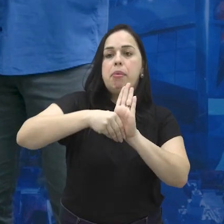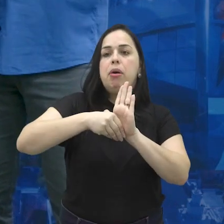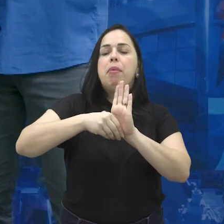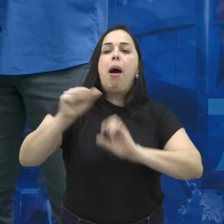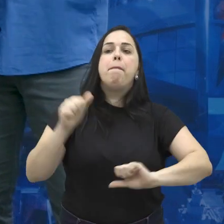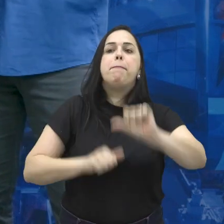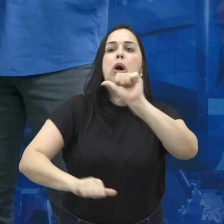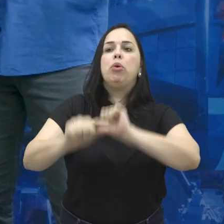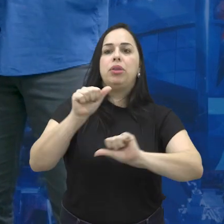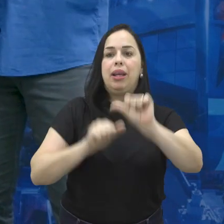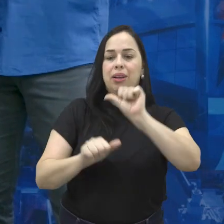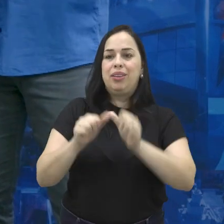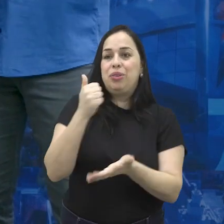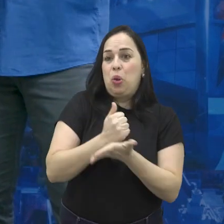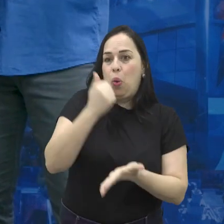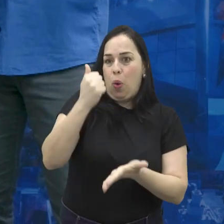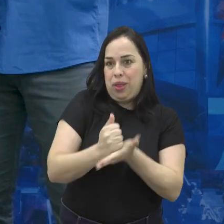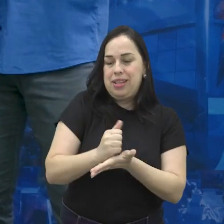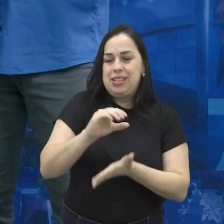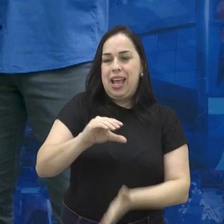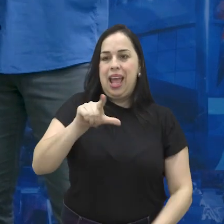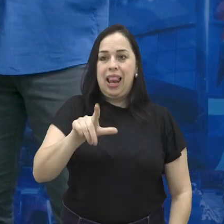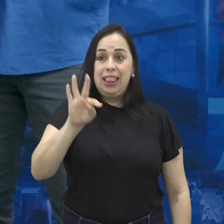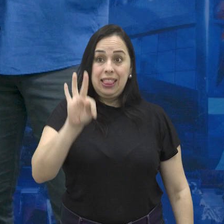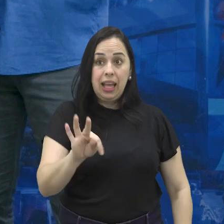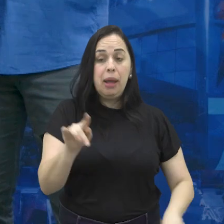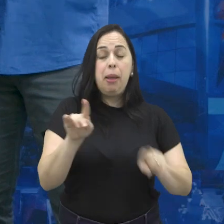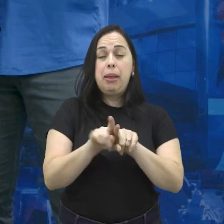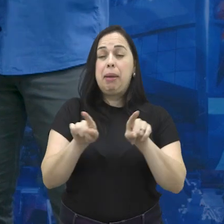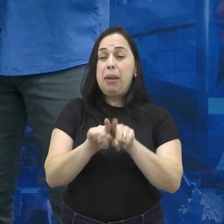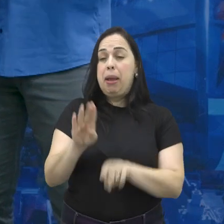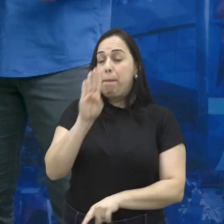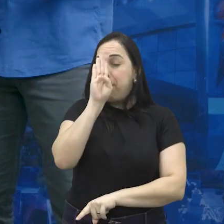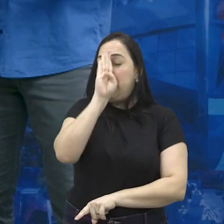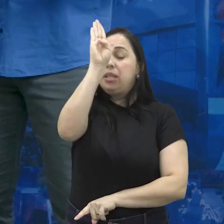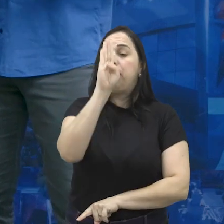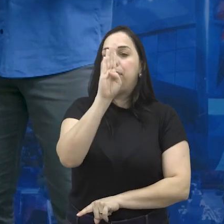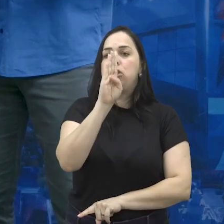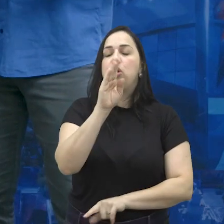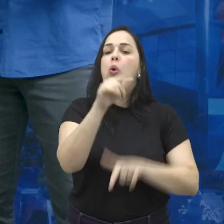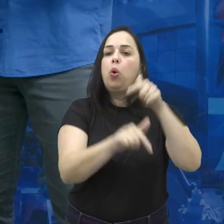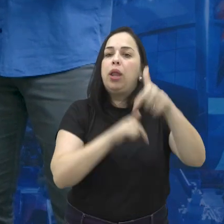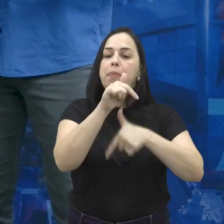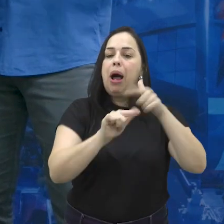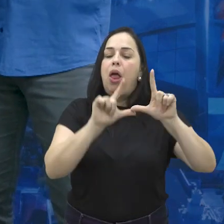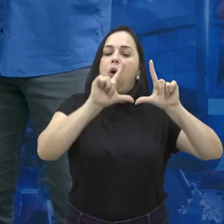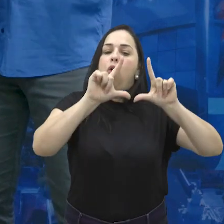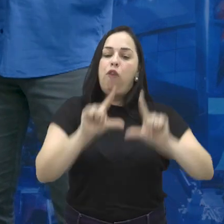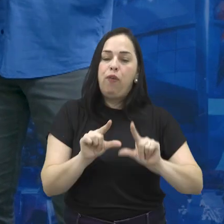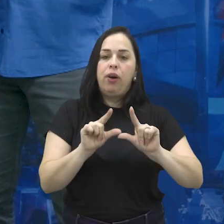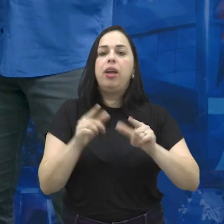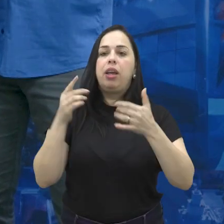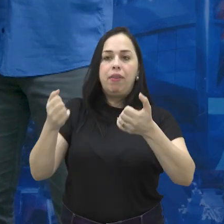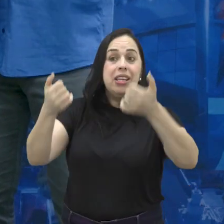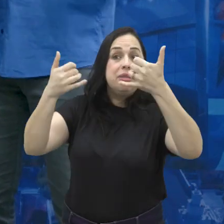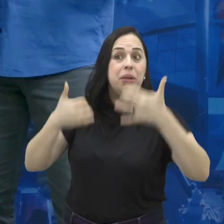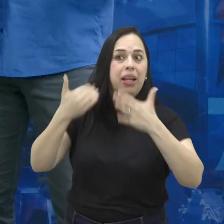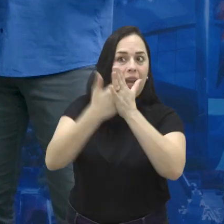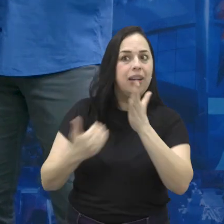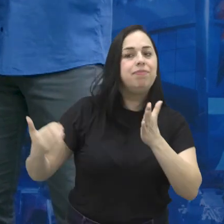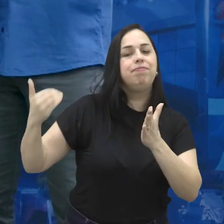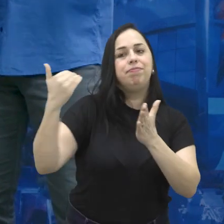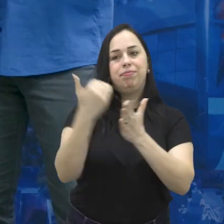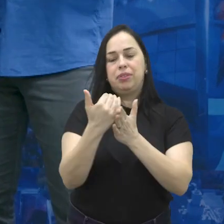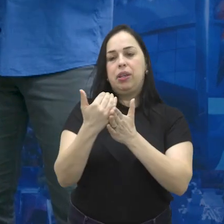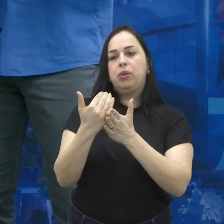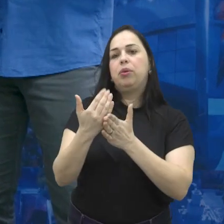ter alterações na CLT e principalmente redução na jornada de trabalho. E quem vai trazer mais informações